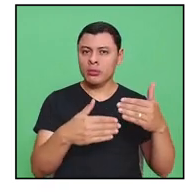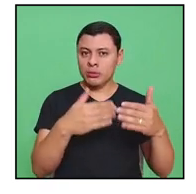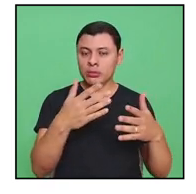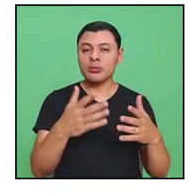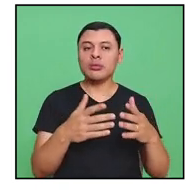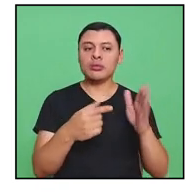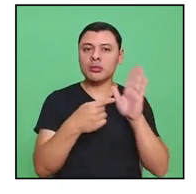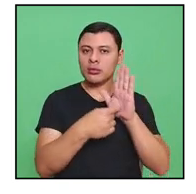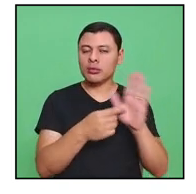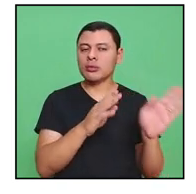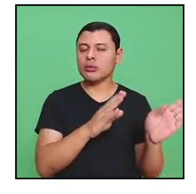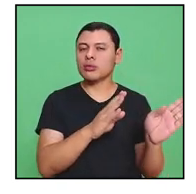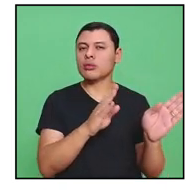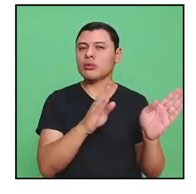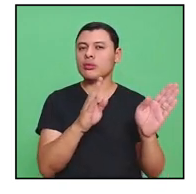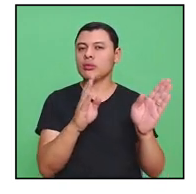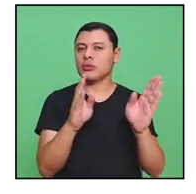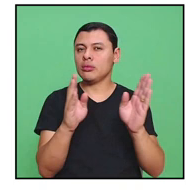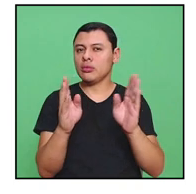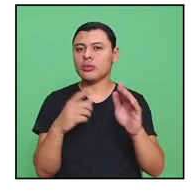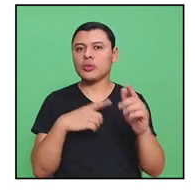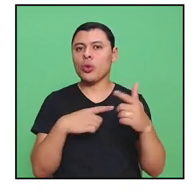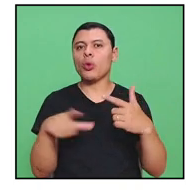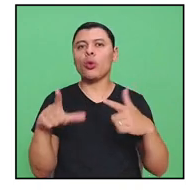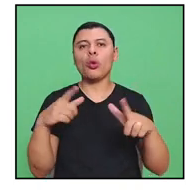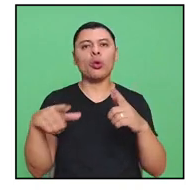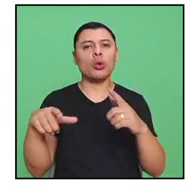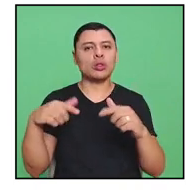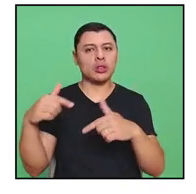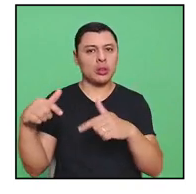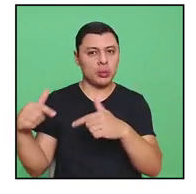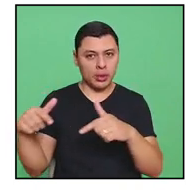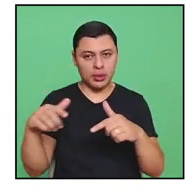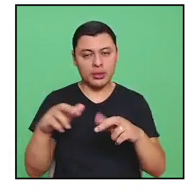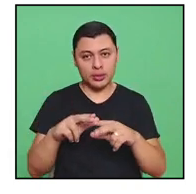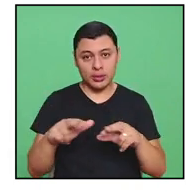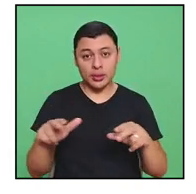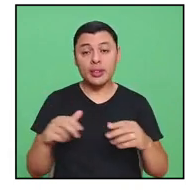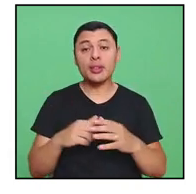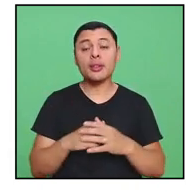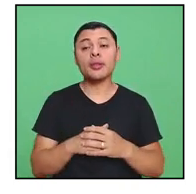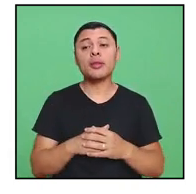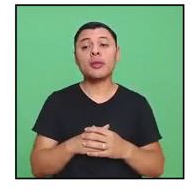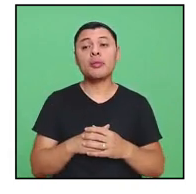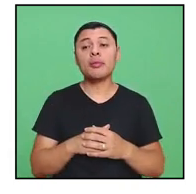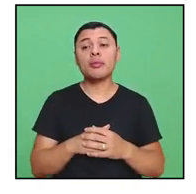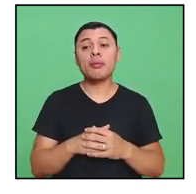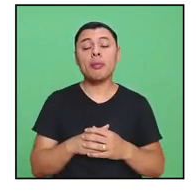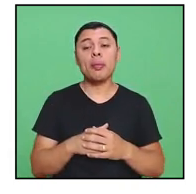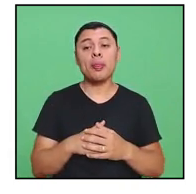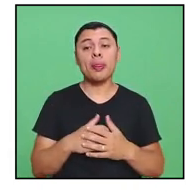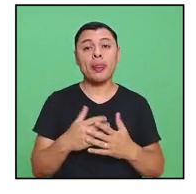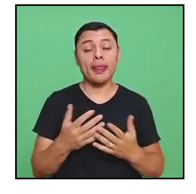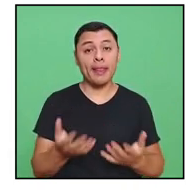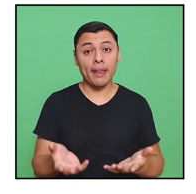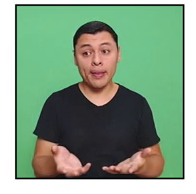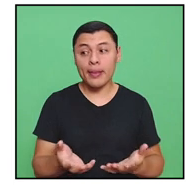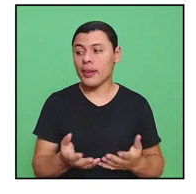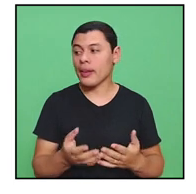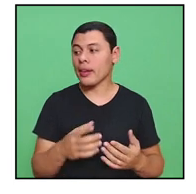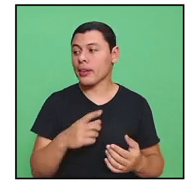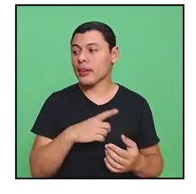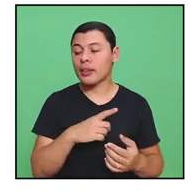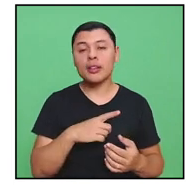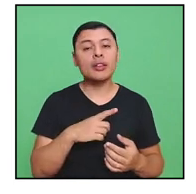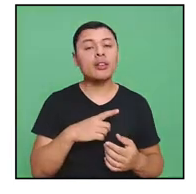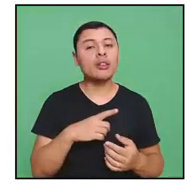exposição, junto com os outros trabalhos que se apresentam lá. Então, tem,